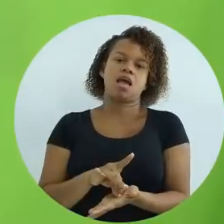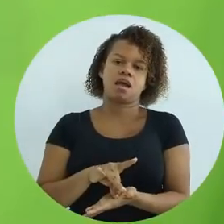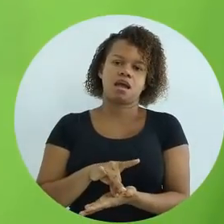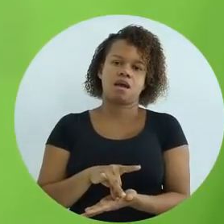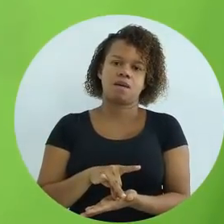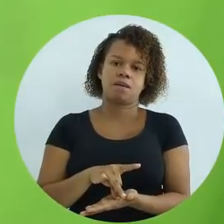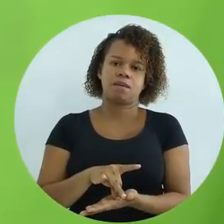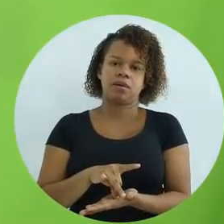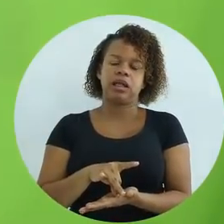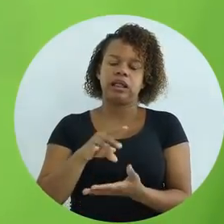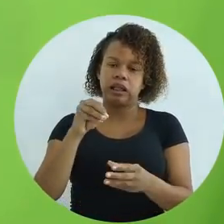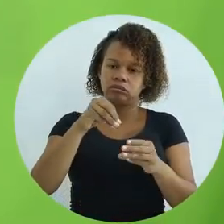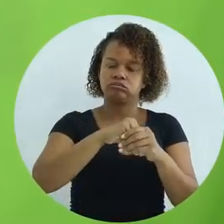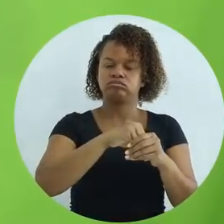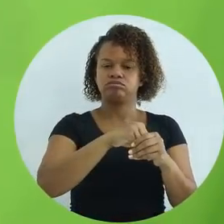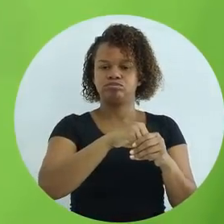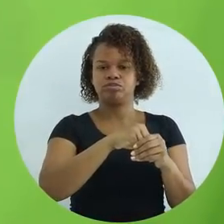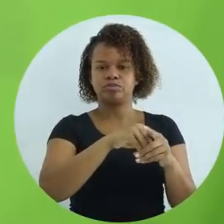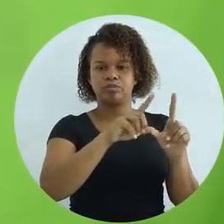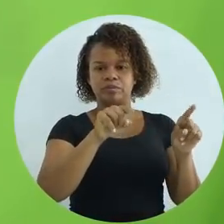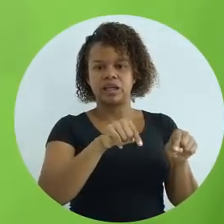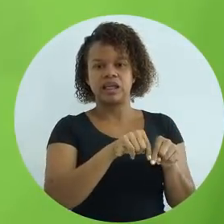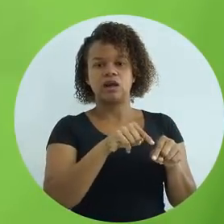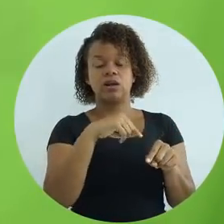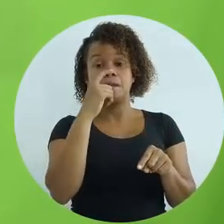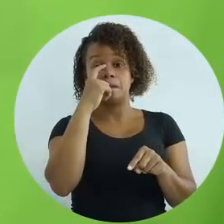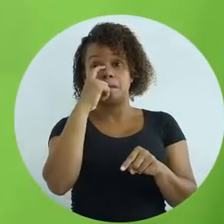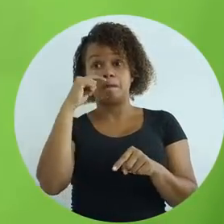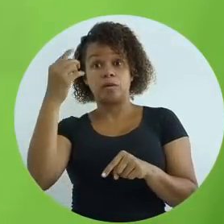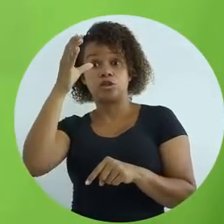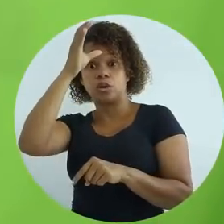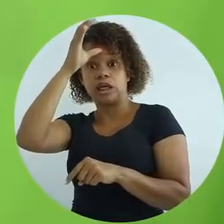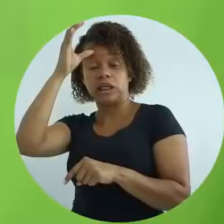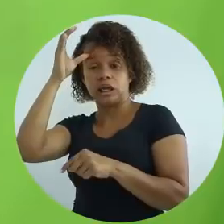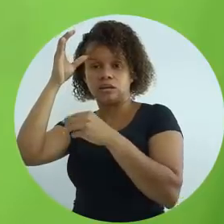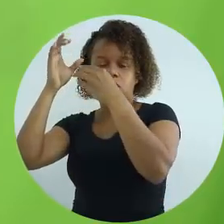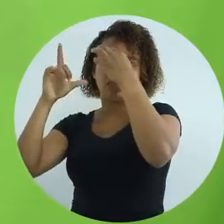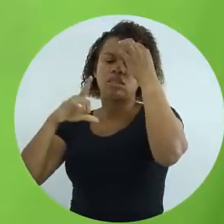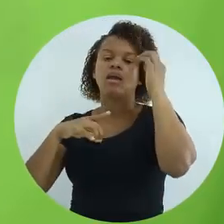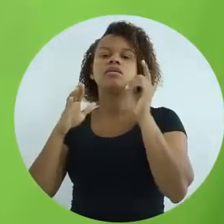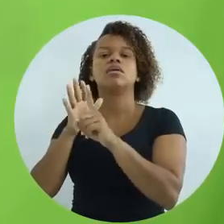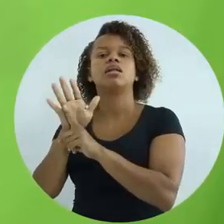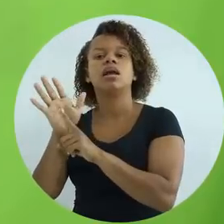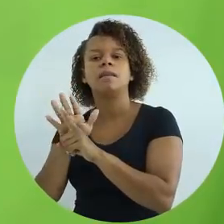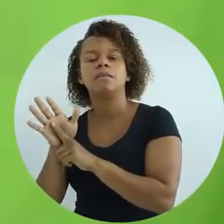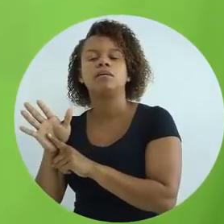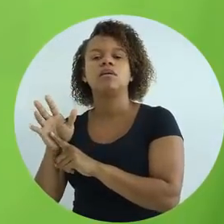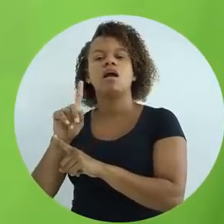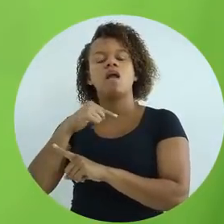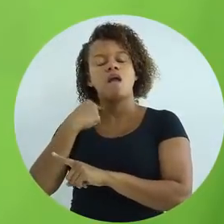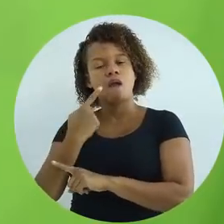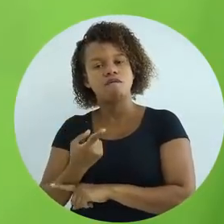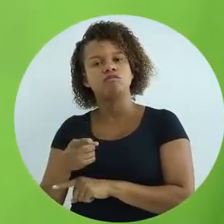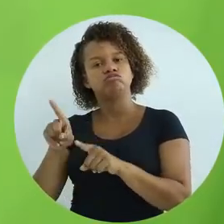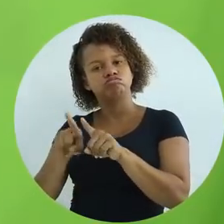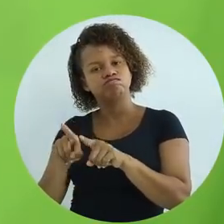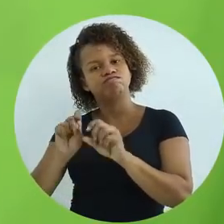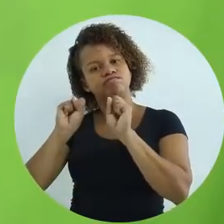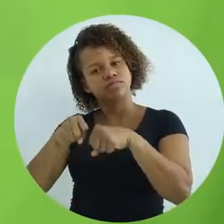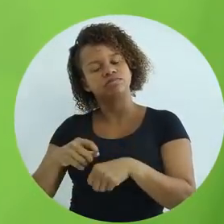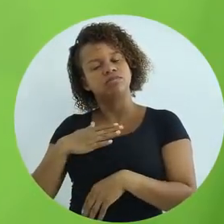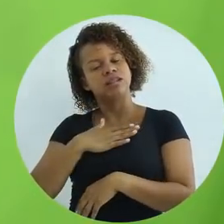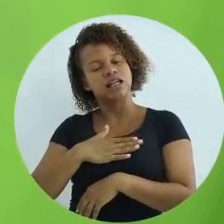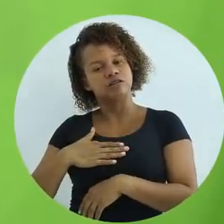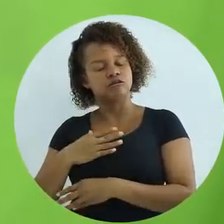dentro dessa cadeia de suprimentos. Então, depois que o cliente diz, não, eu tenho essa demanda e eu vou realmente satisfazer essa